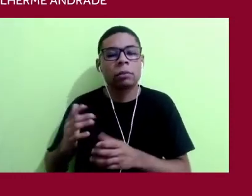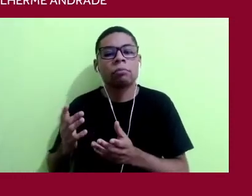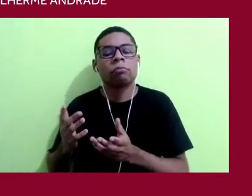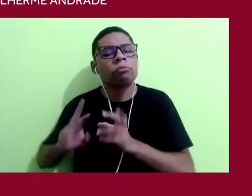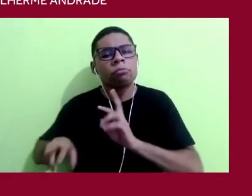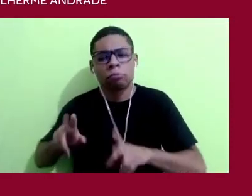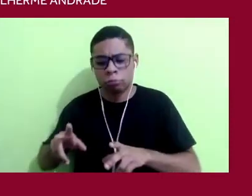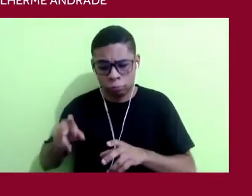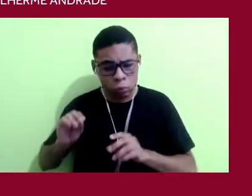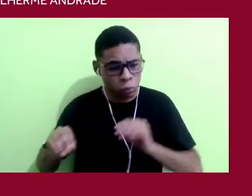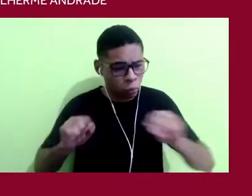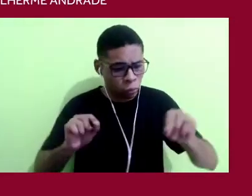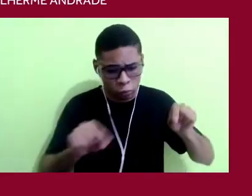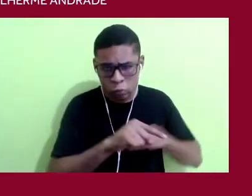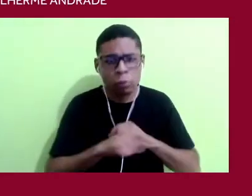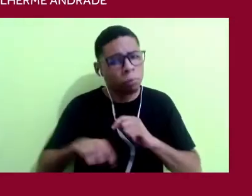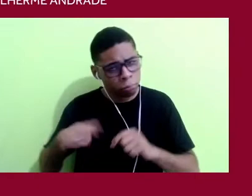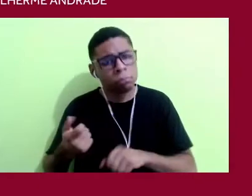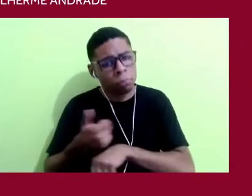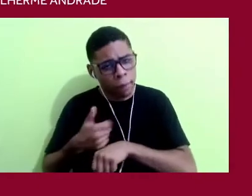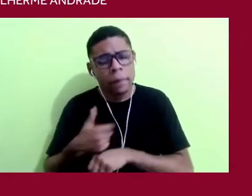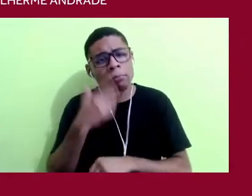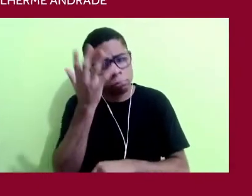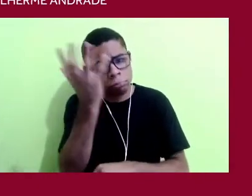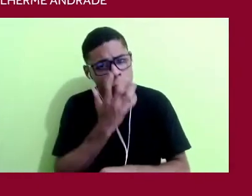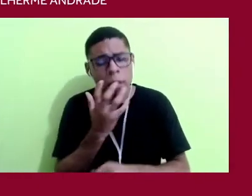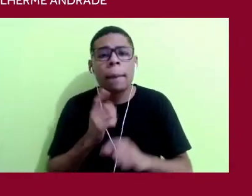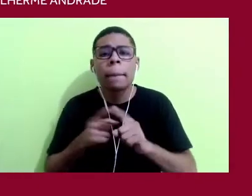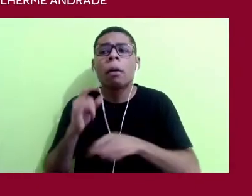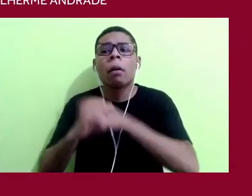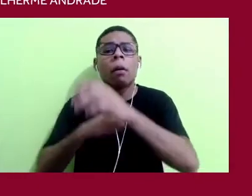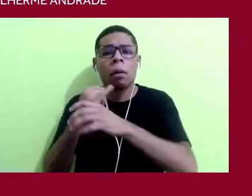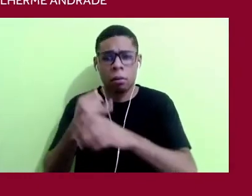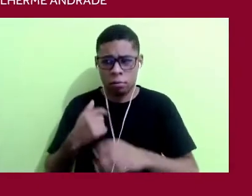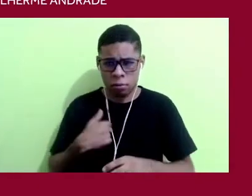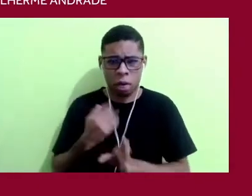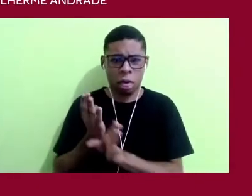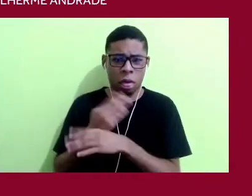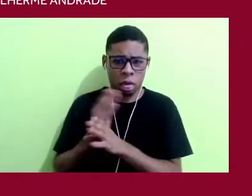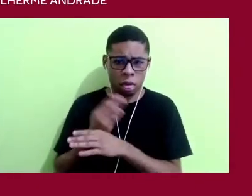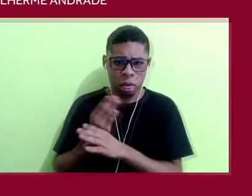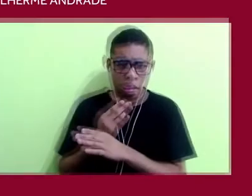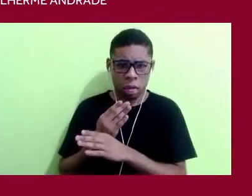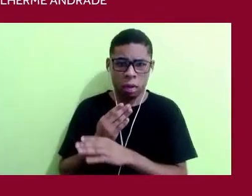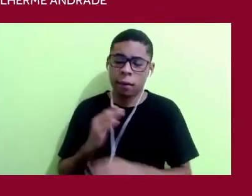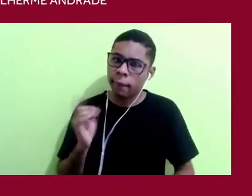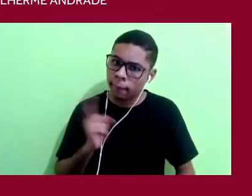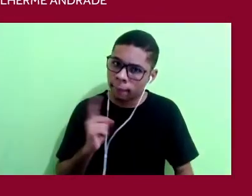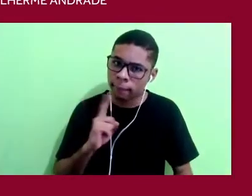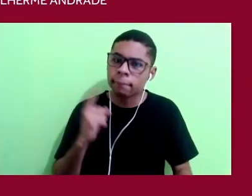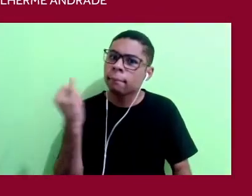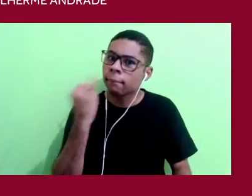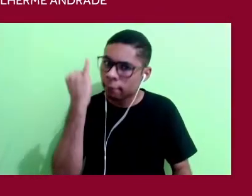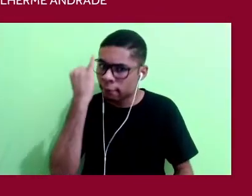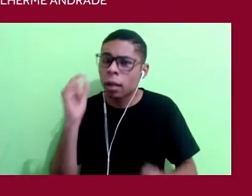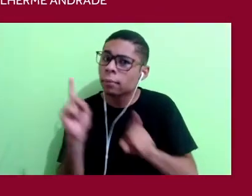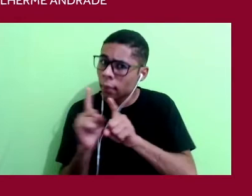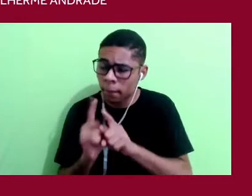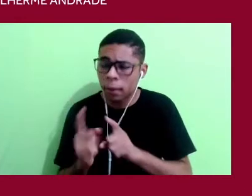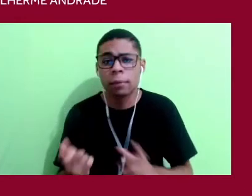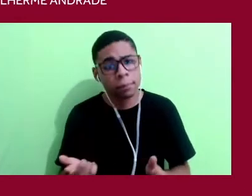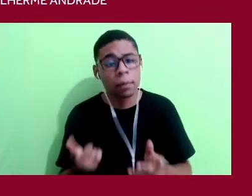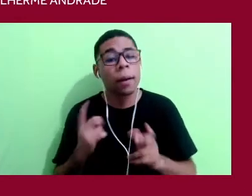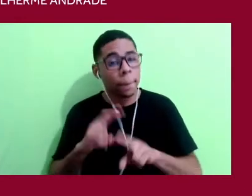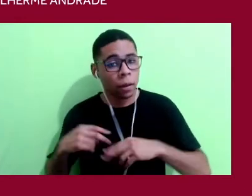profissional, muito séria. Por que que nas mídias sociais a gente vai fazer de forma amadora? Tá? É essa perspectiva que eu quero trazer